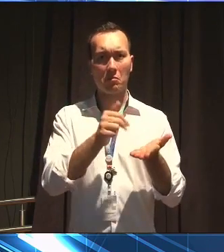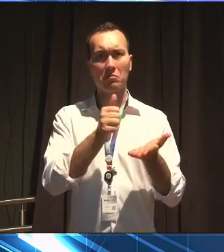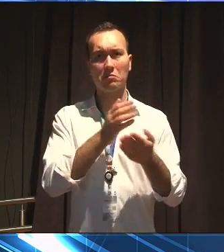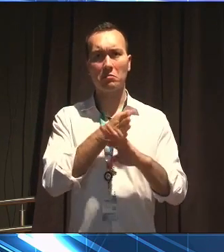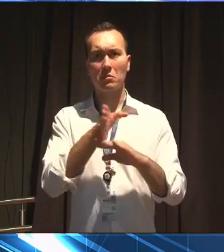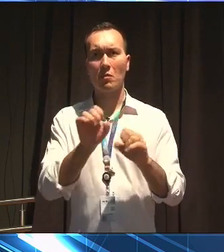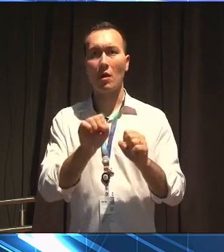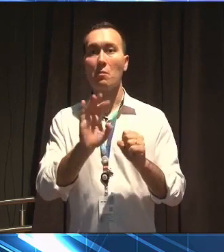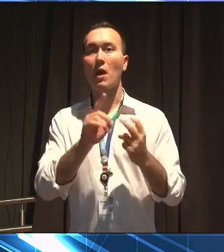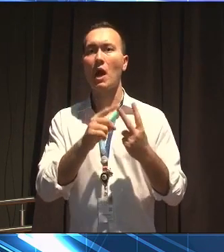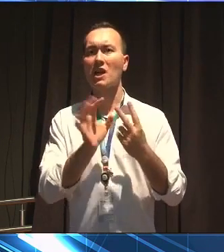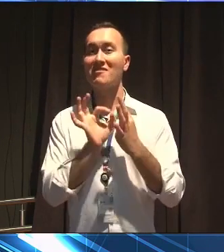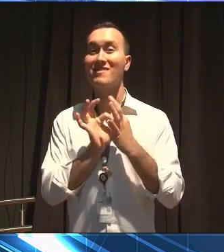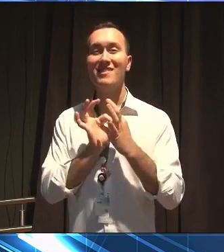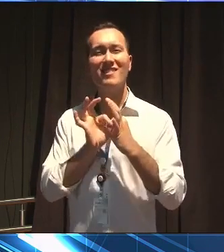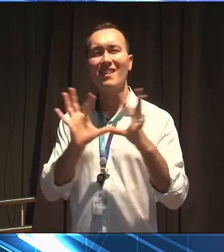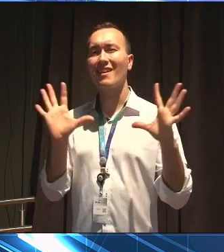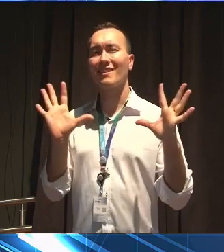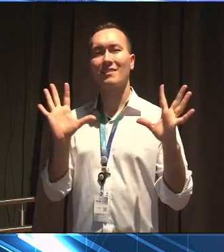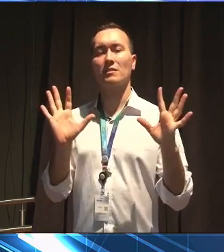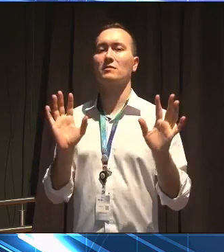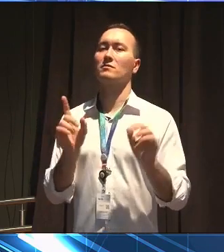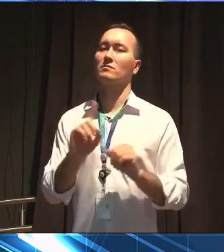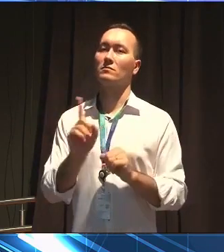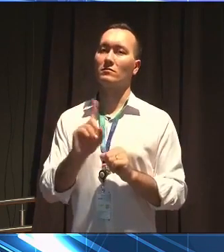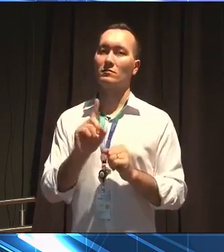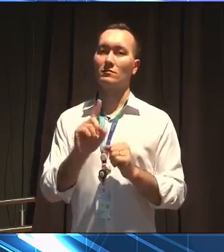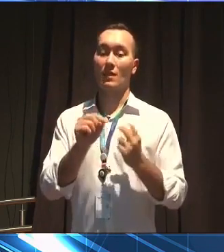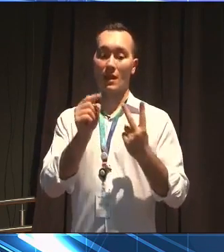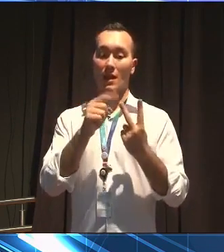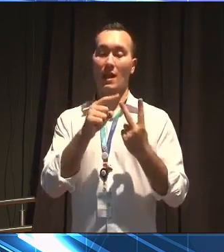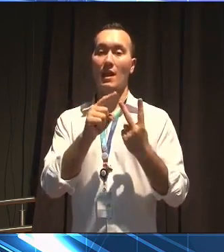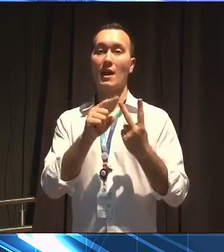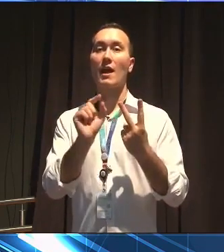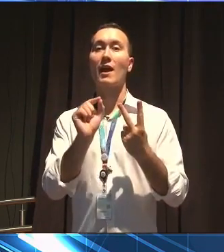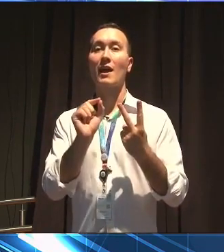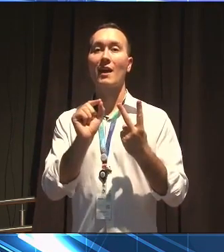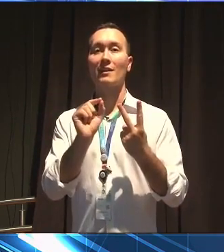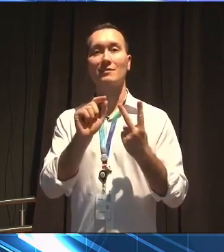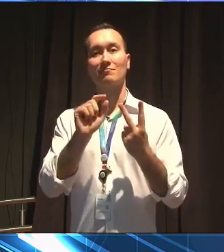que seria, por exemplo, as nossas APIs.